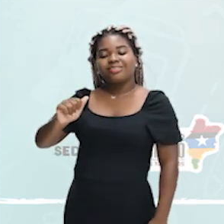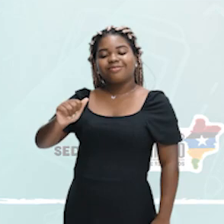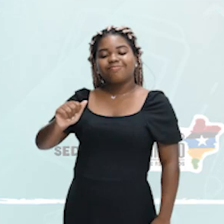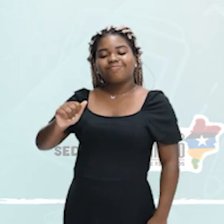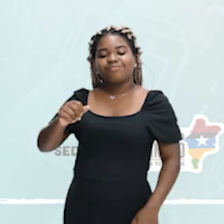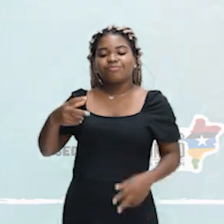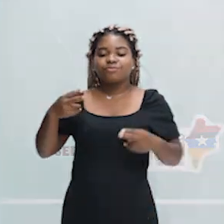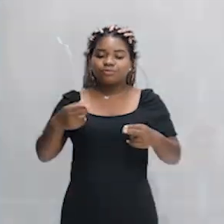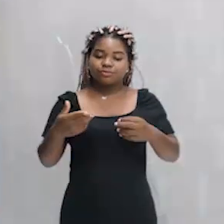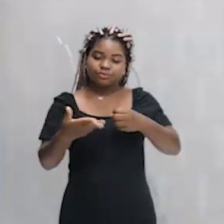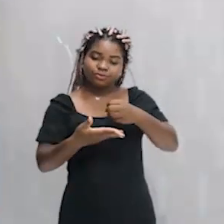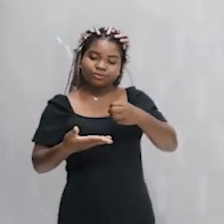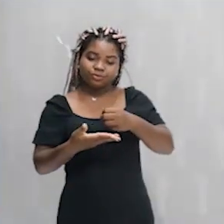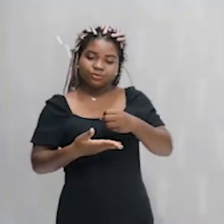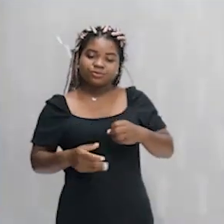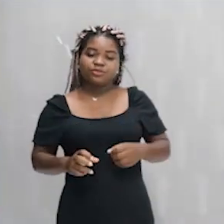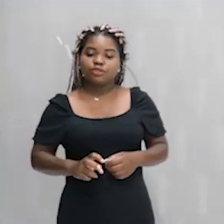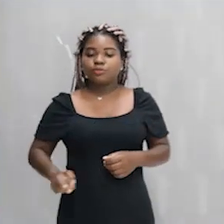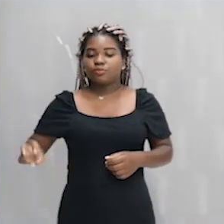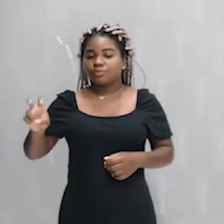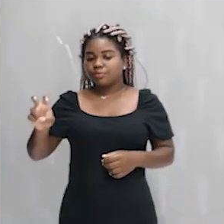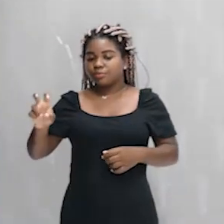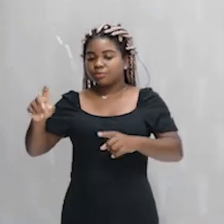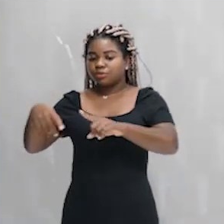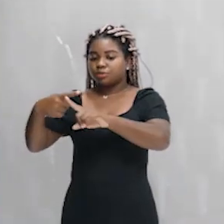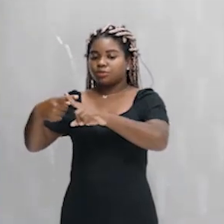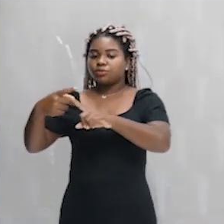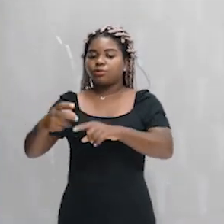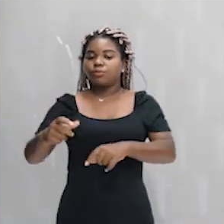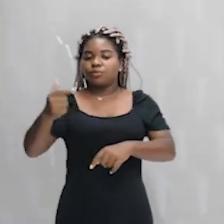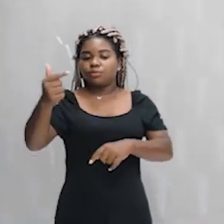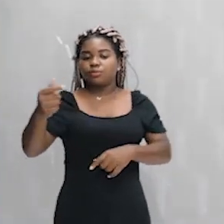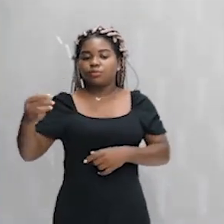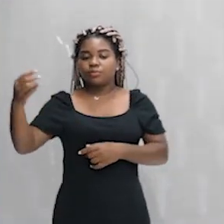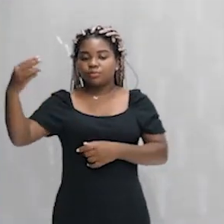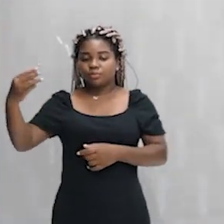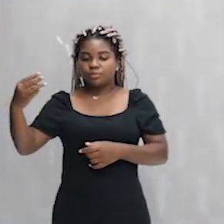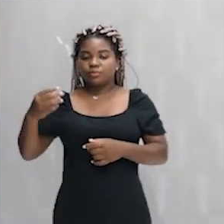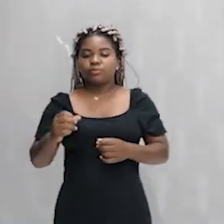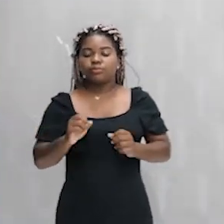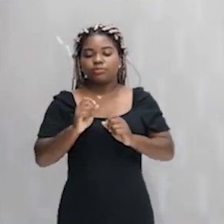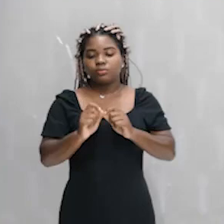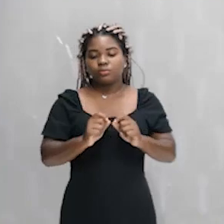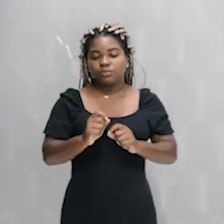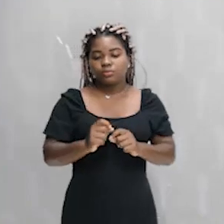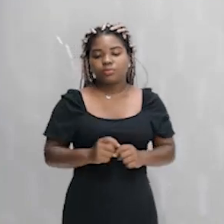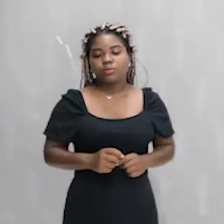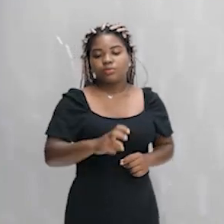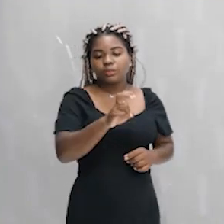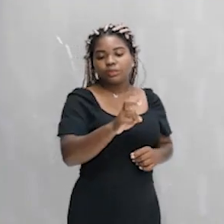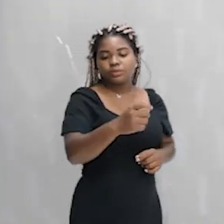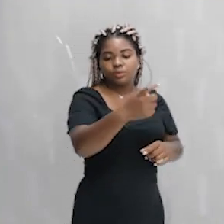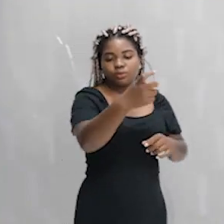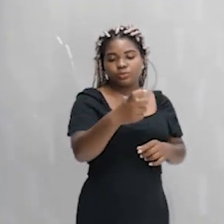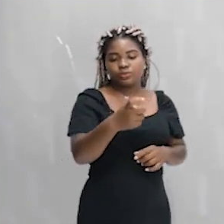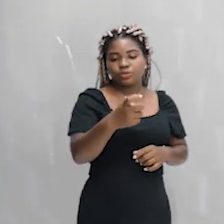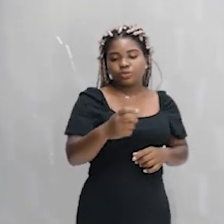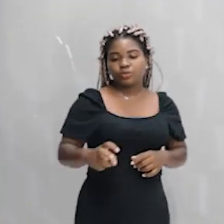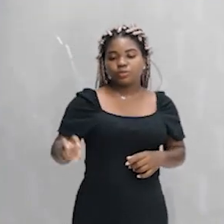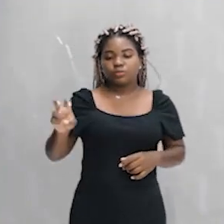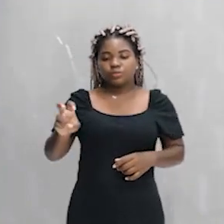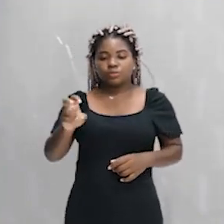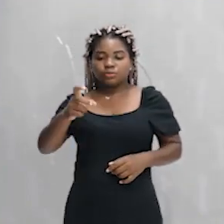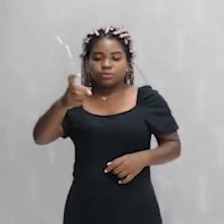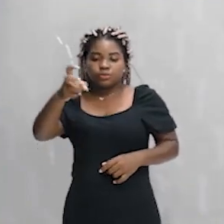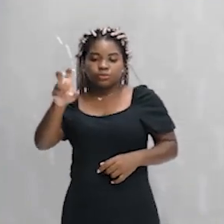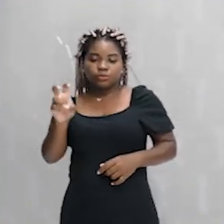e somos expoentes. Então, eu vou somar esse 2 com esse 3, que eu vou gerar o 5. Então, eu tenho 5 elevado a x é